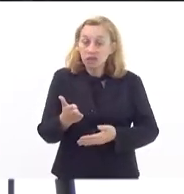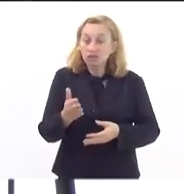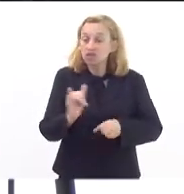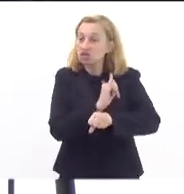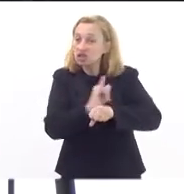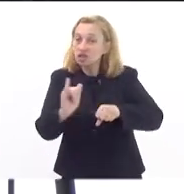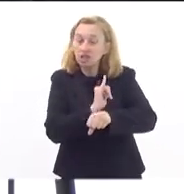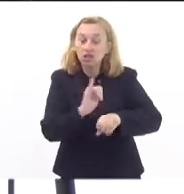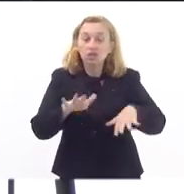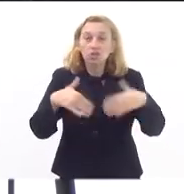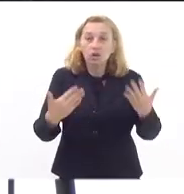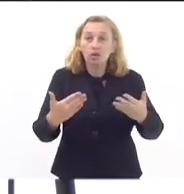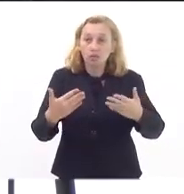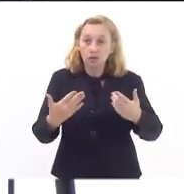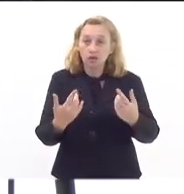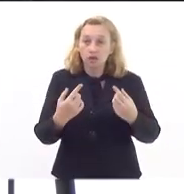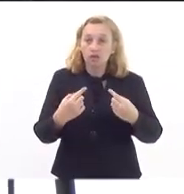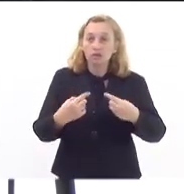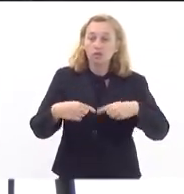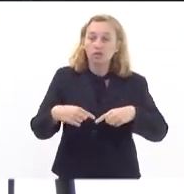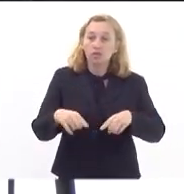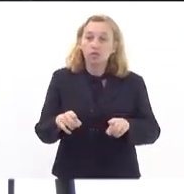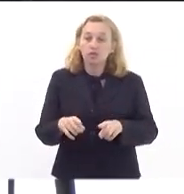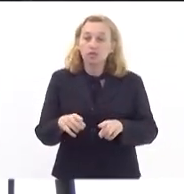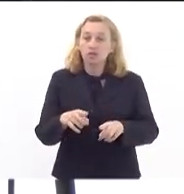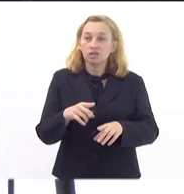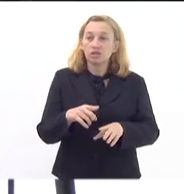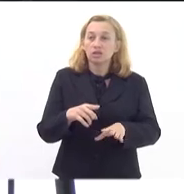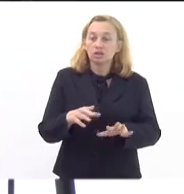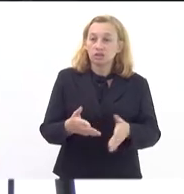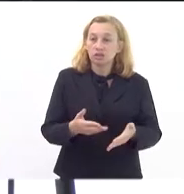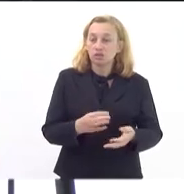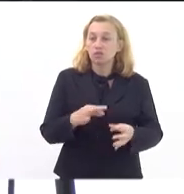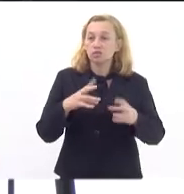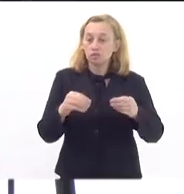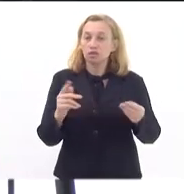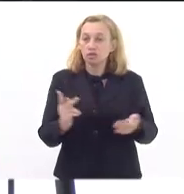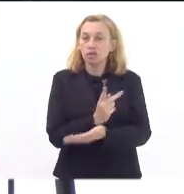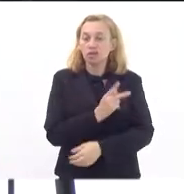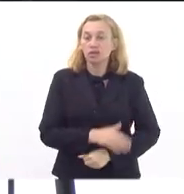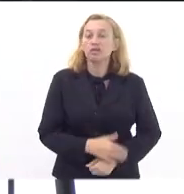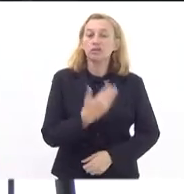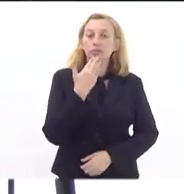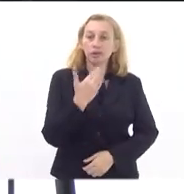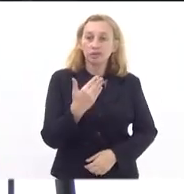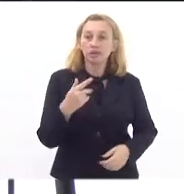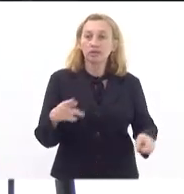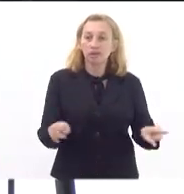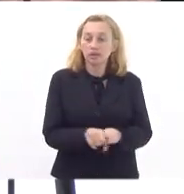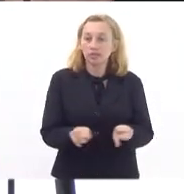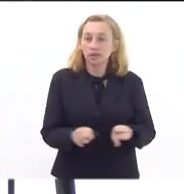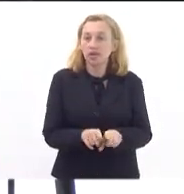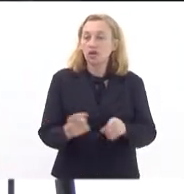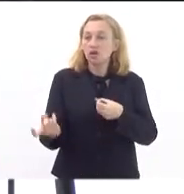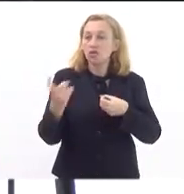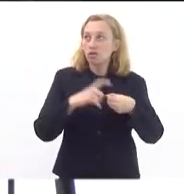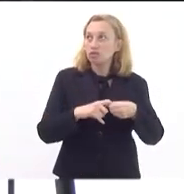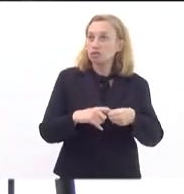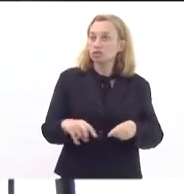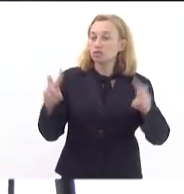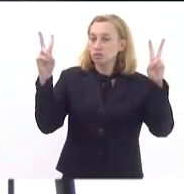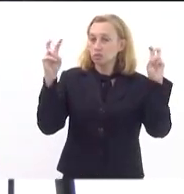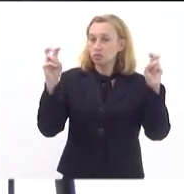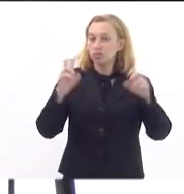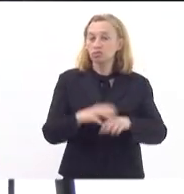as estratégias alternativas para enfrentar com resultados satisfatórios que não é o caso eu queria também perguntar voltando ao ponto